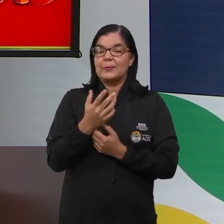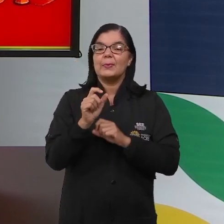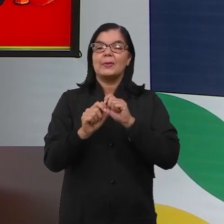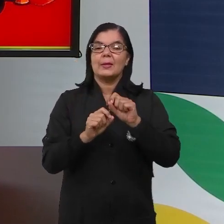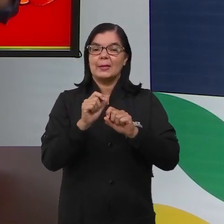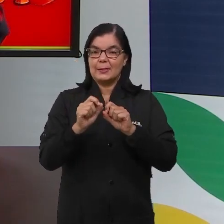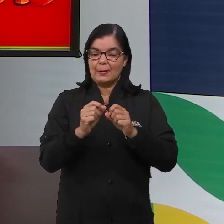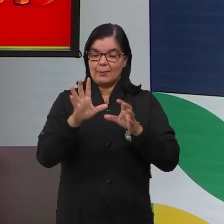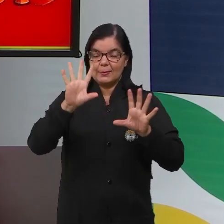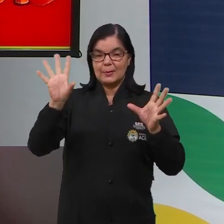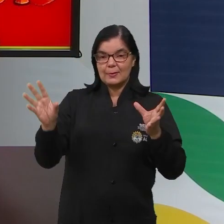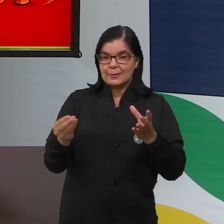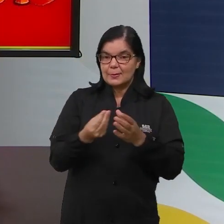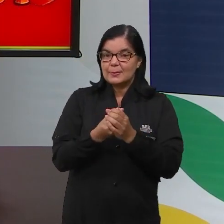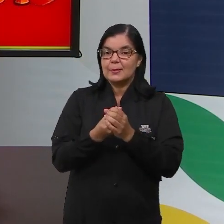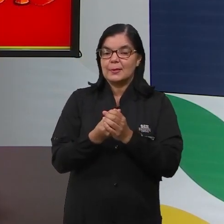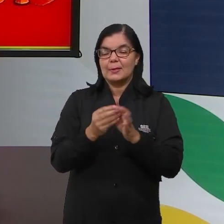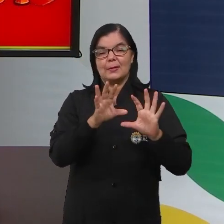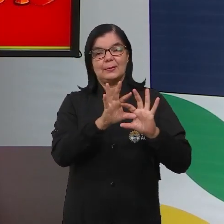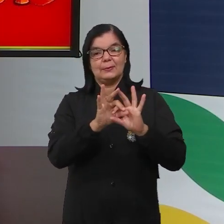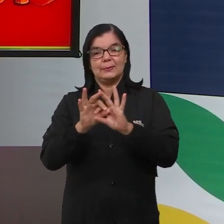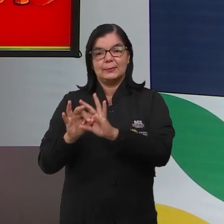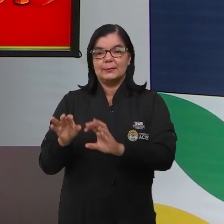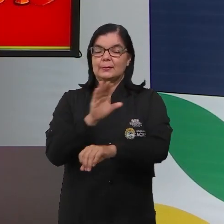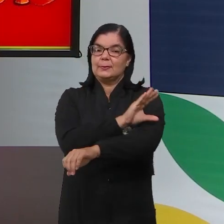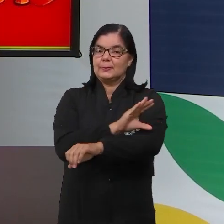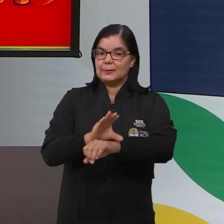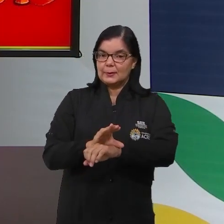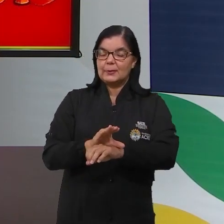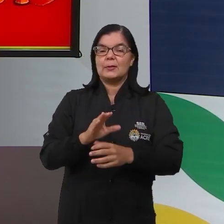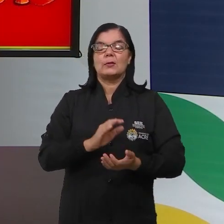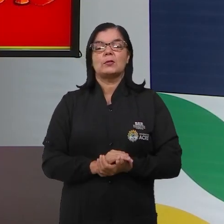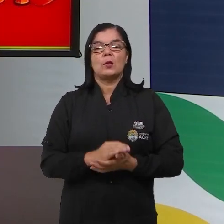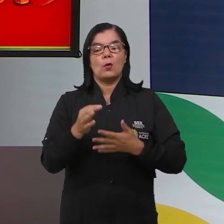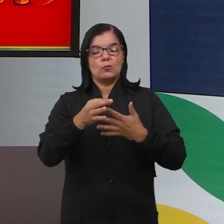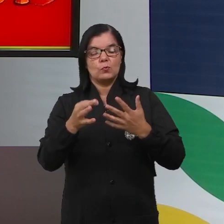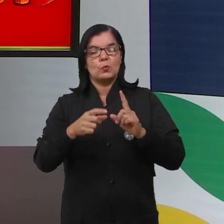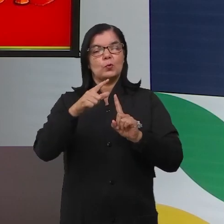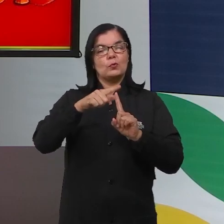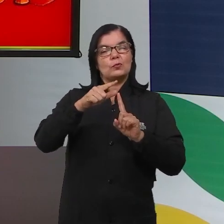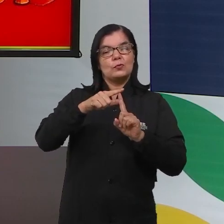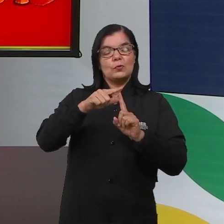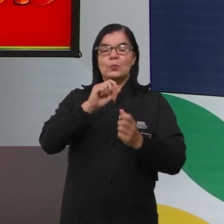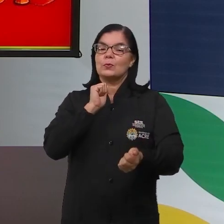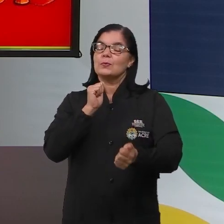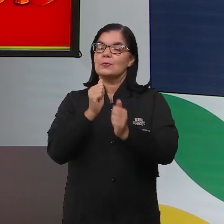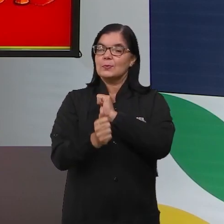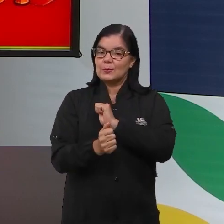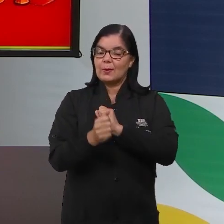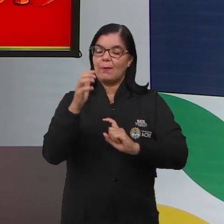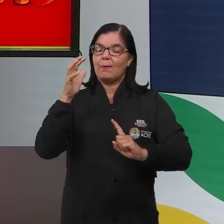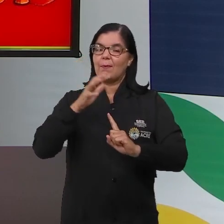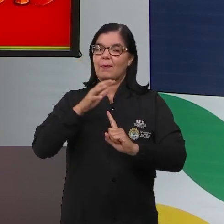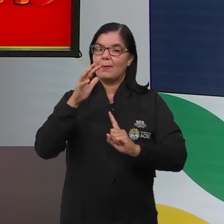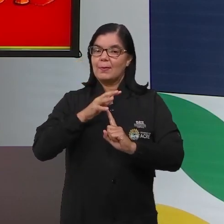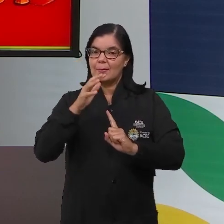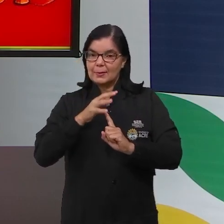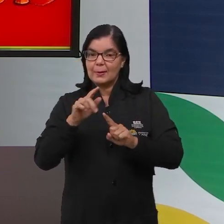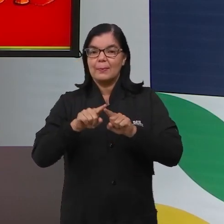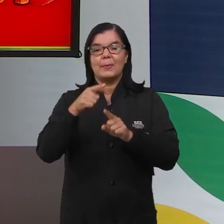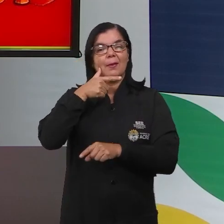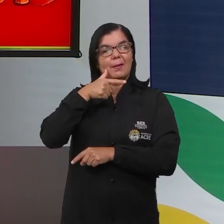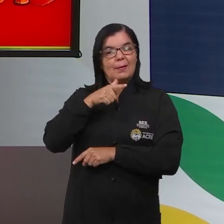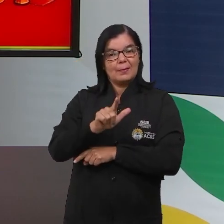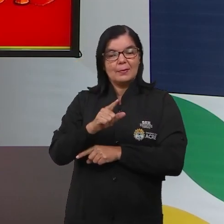sendo inserido dentro do contexto cultural. Então, determinado tipo de esporte acaba sendo influenciado pela